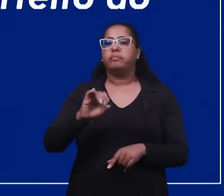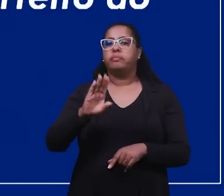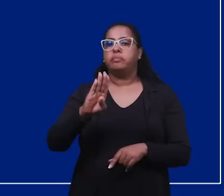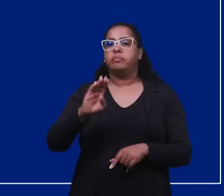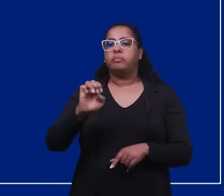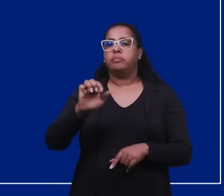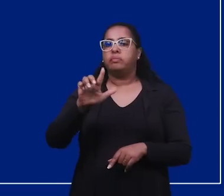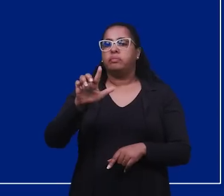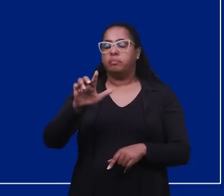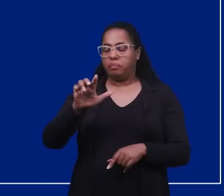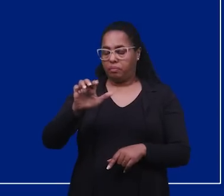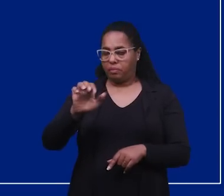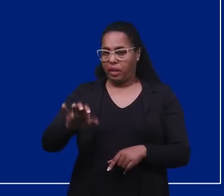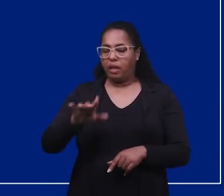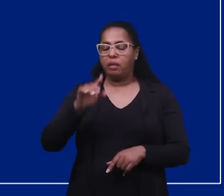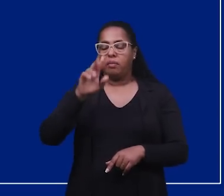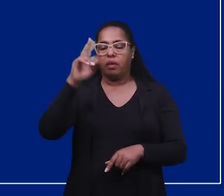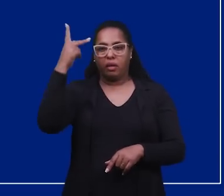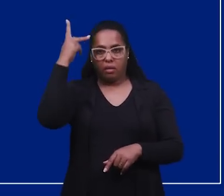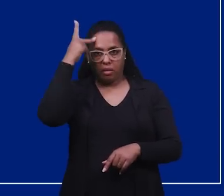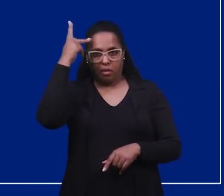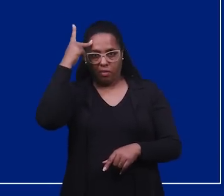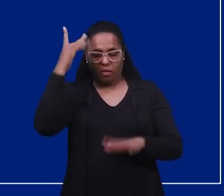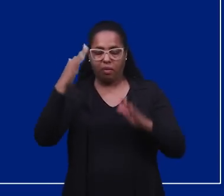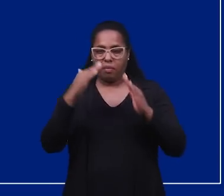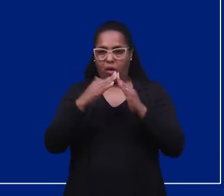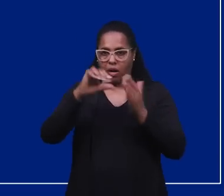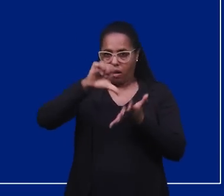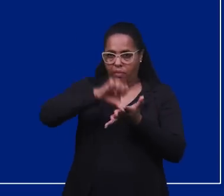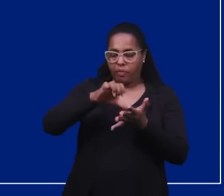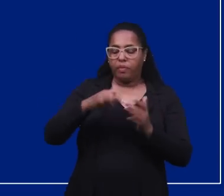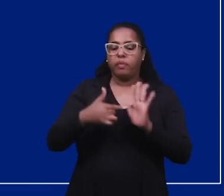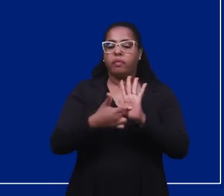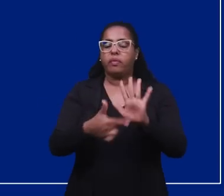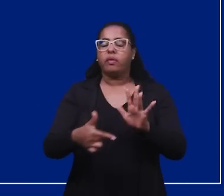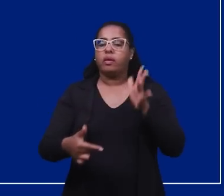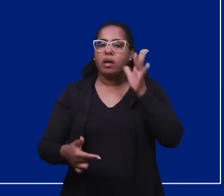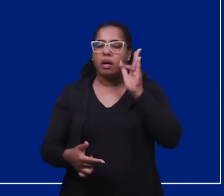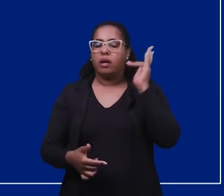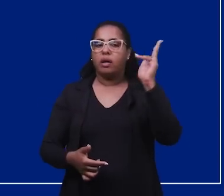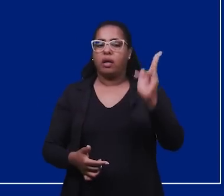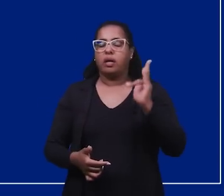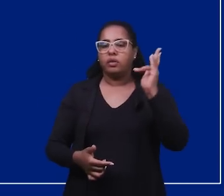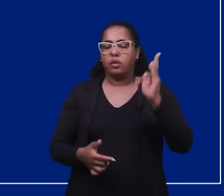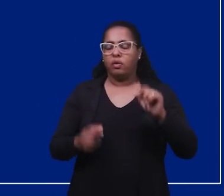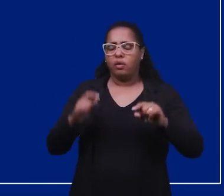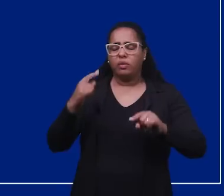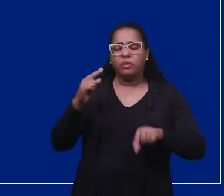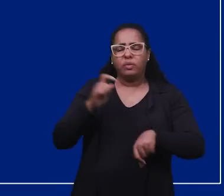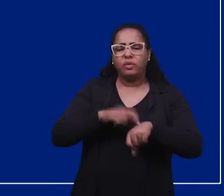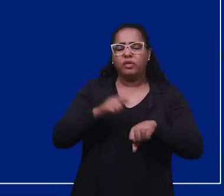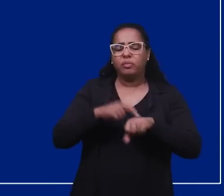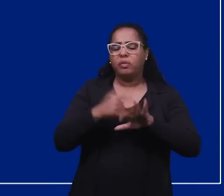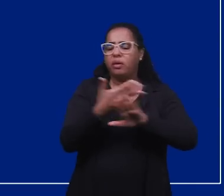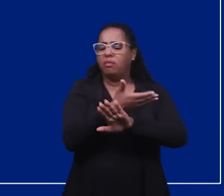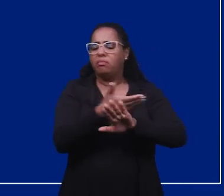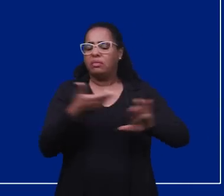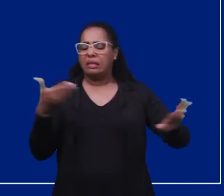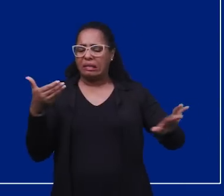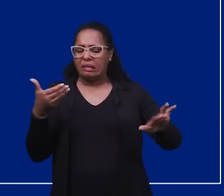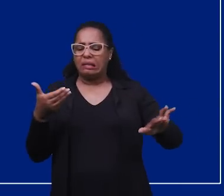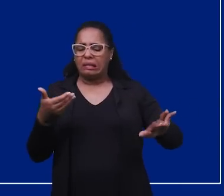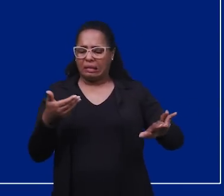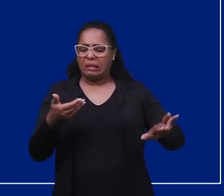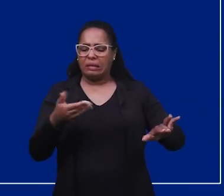Cibele Cristina mandou um comentário, ela é de São Paulo, capital, e ela diz o seguinte: a noiva, que é a igreja, quando decide se afastar